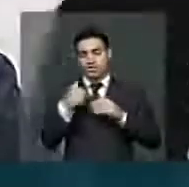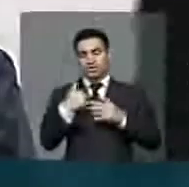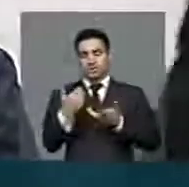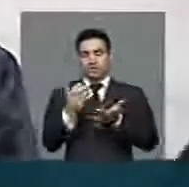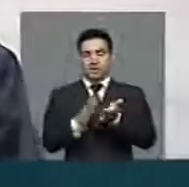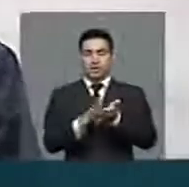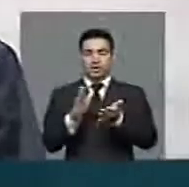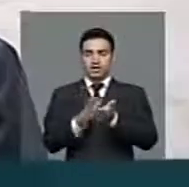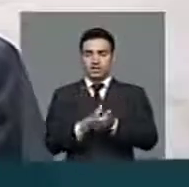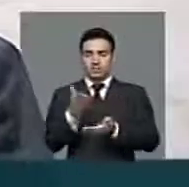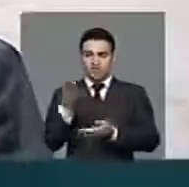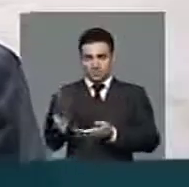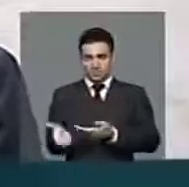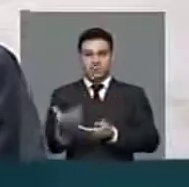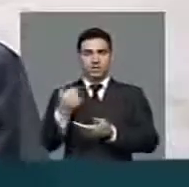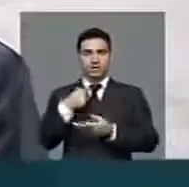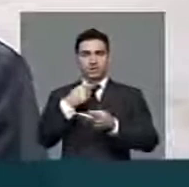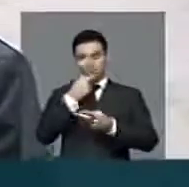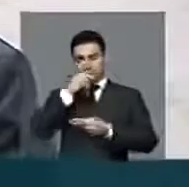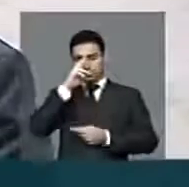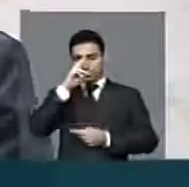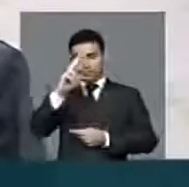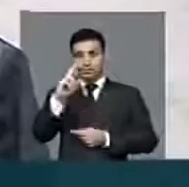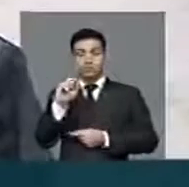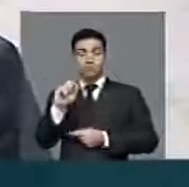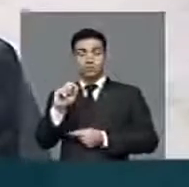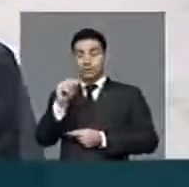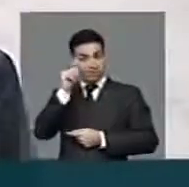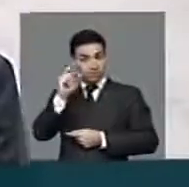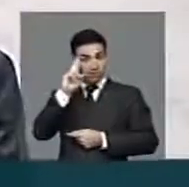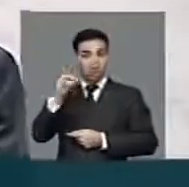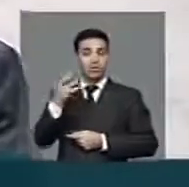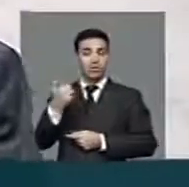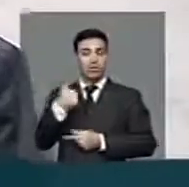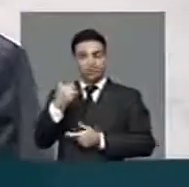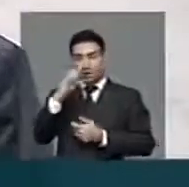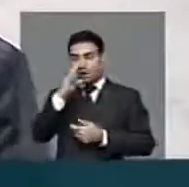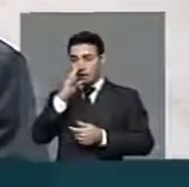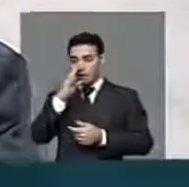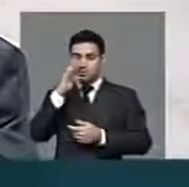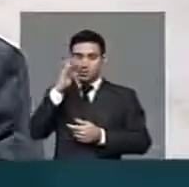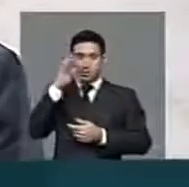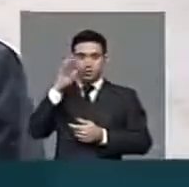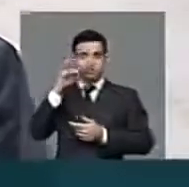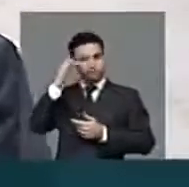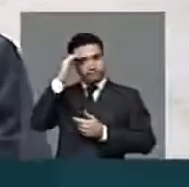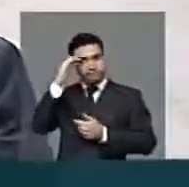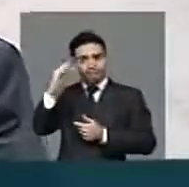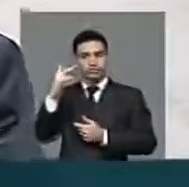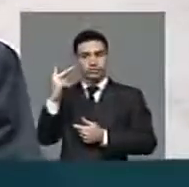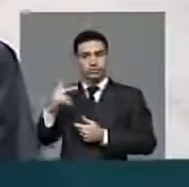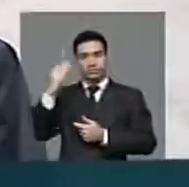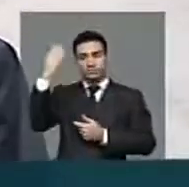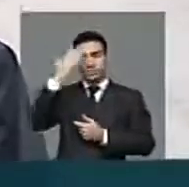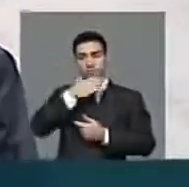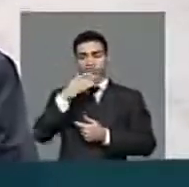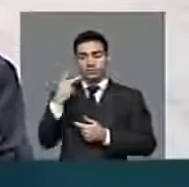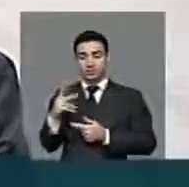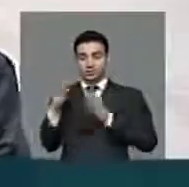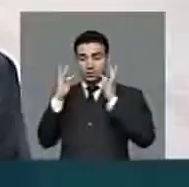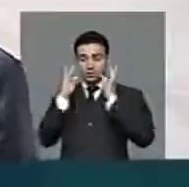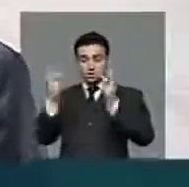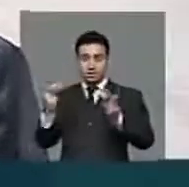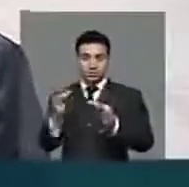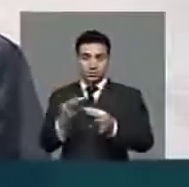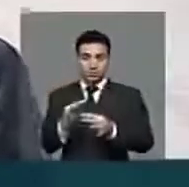parabenizar e dizer a Vossa Excelência que eu lhe admiro bastante pela sua demonstração, pelo seu testemunho